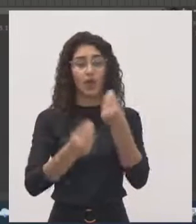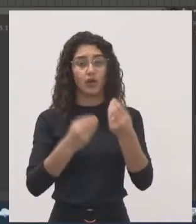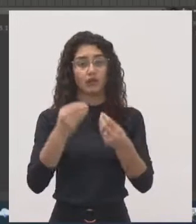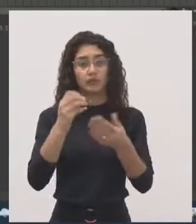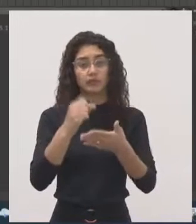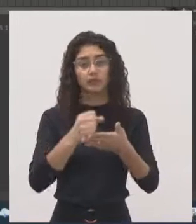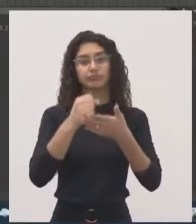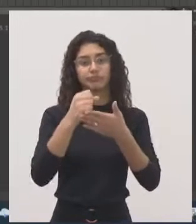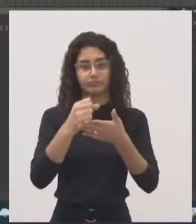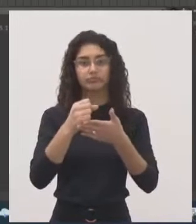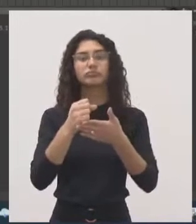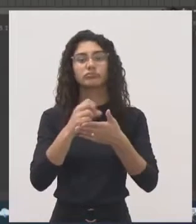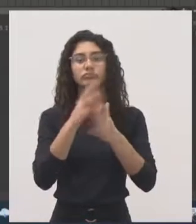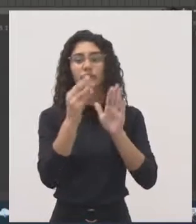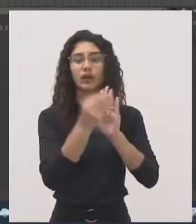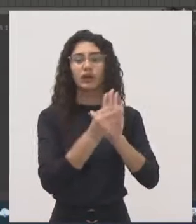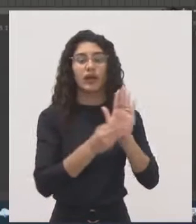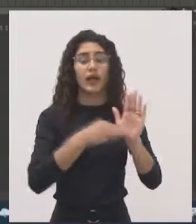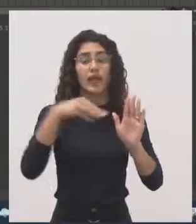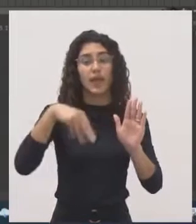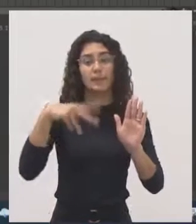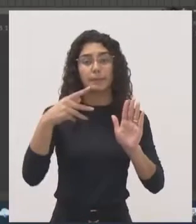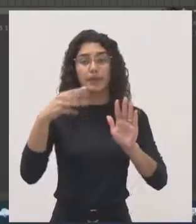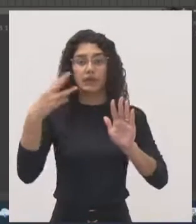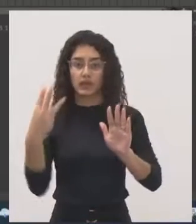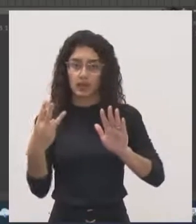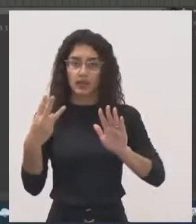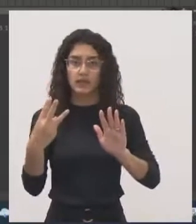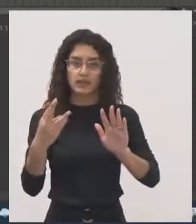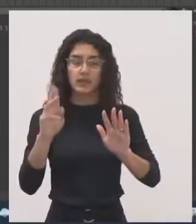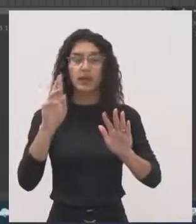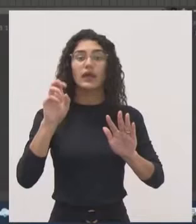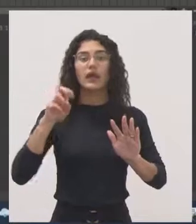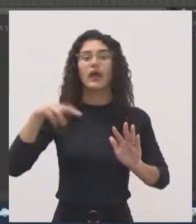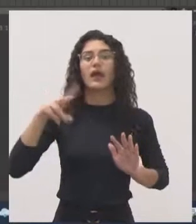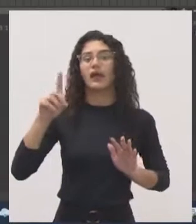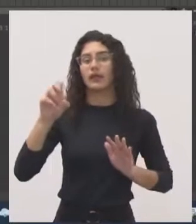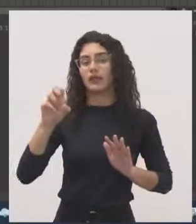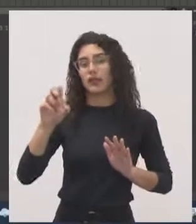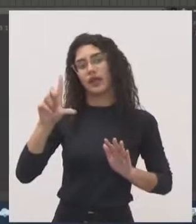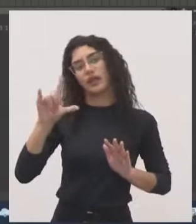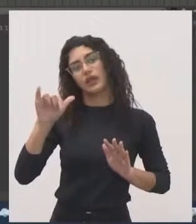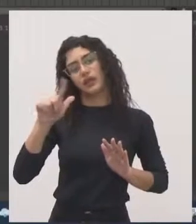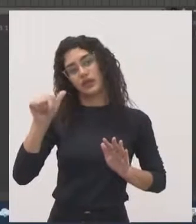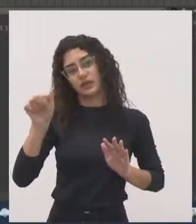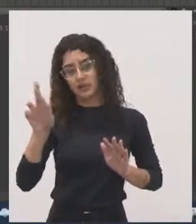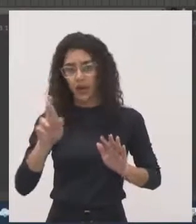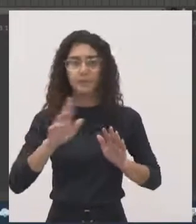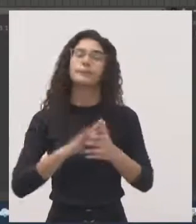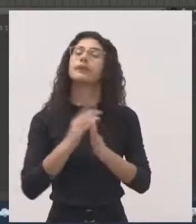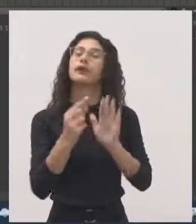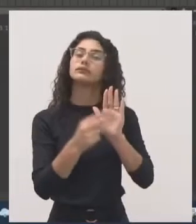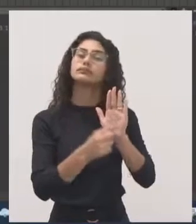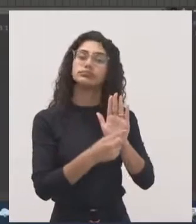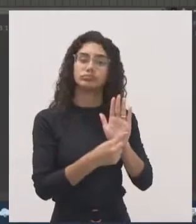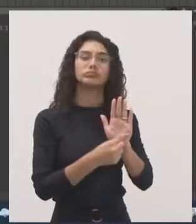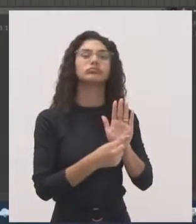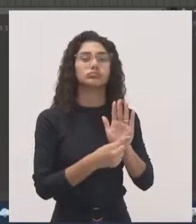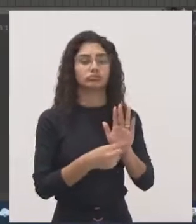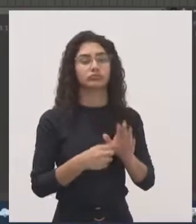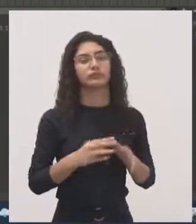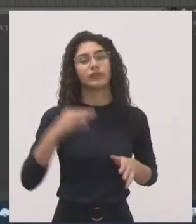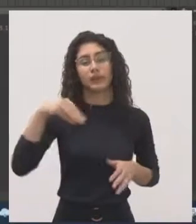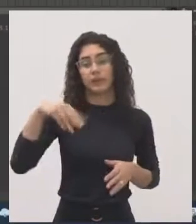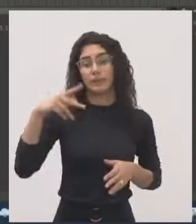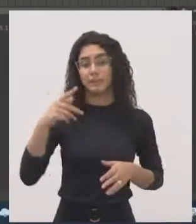salva, vai colocar aqui em MP3 e apertar para renderizar. Então, o salvamento, a extração do áudio em